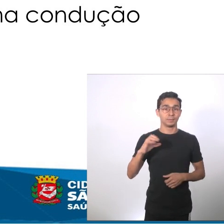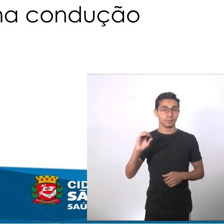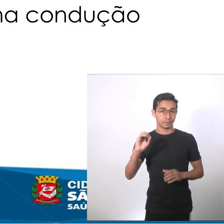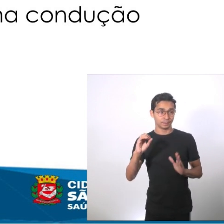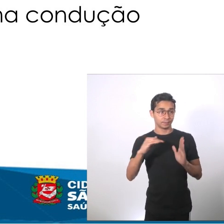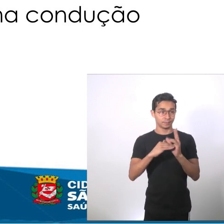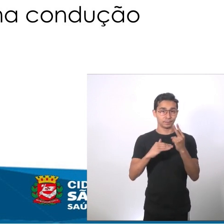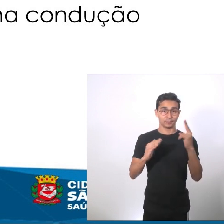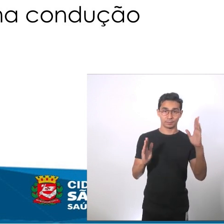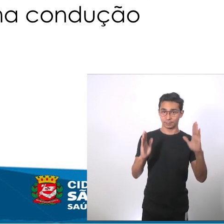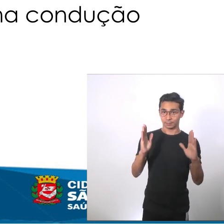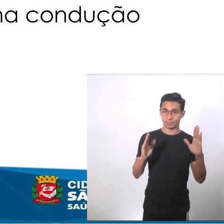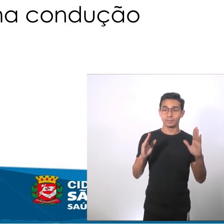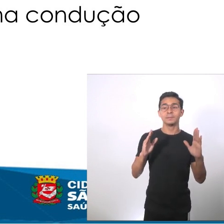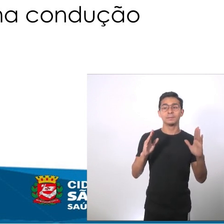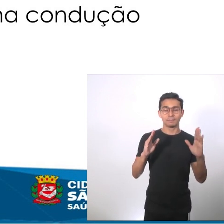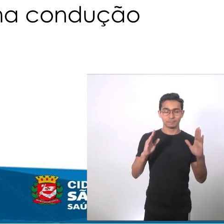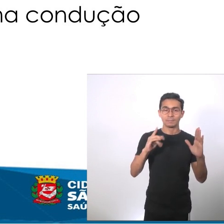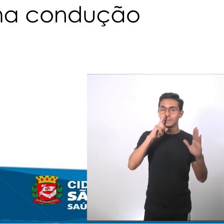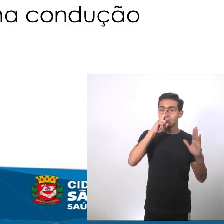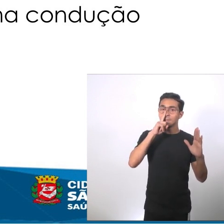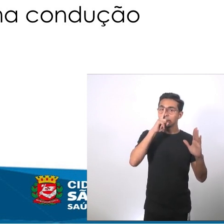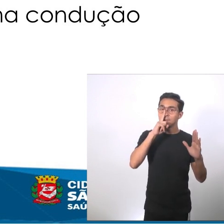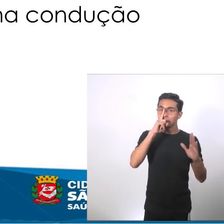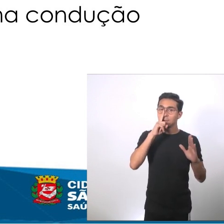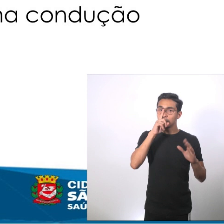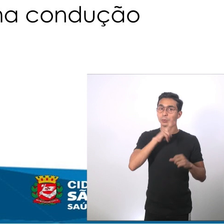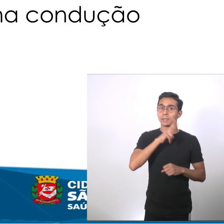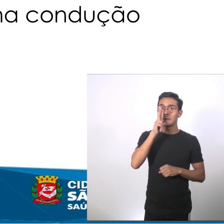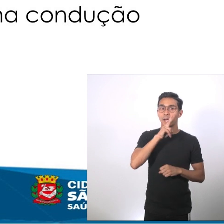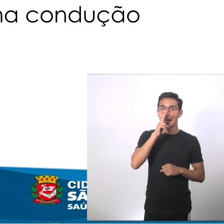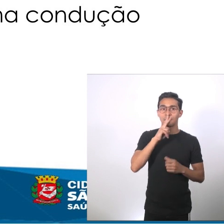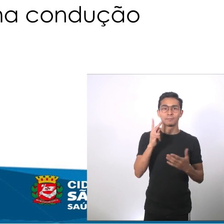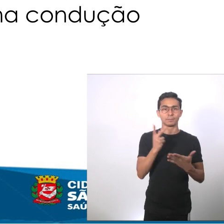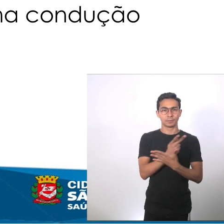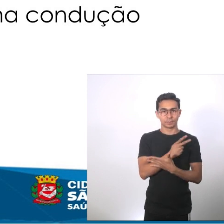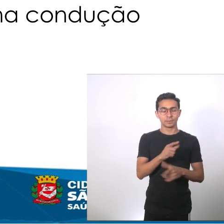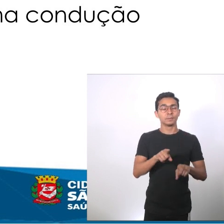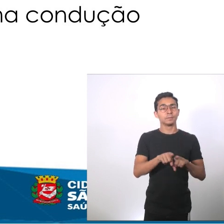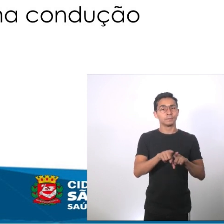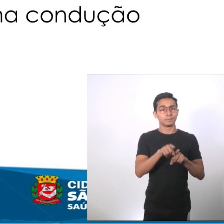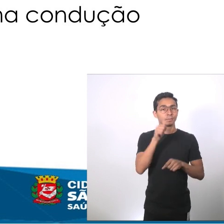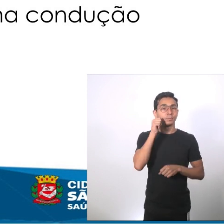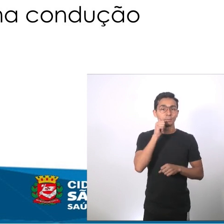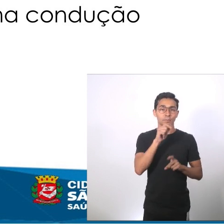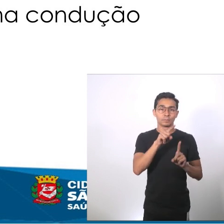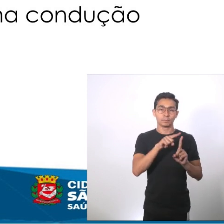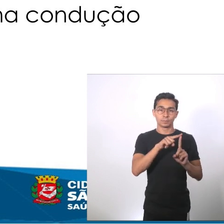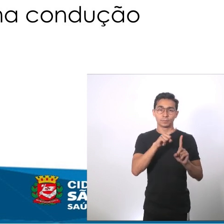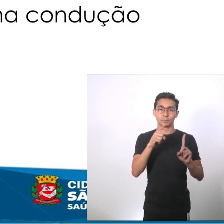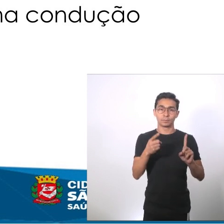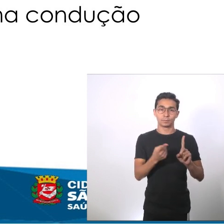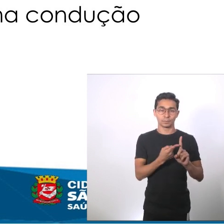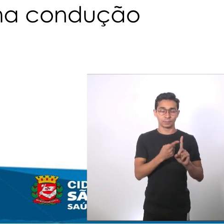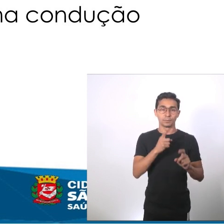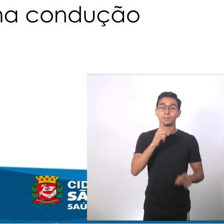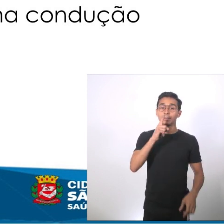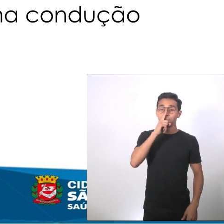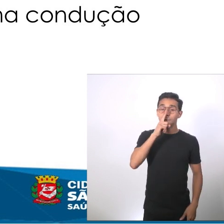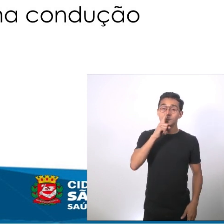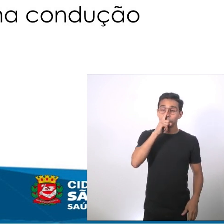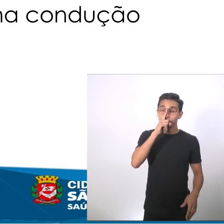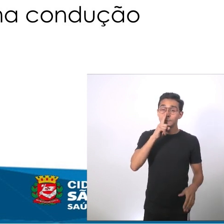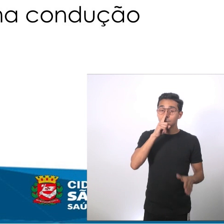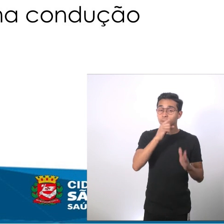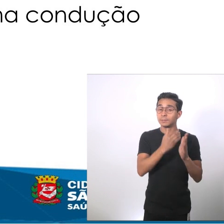algumas complicações nessas crianças é maior. Nas gestantes, como já foi falado aqui pelos expositores, é ainda maior ainda o